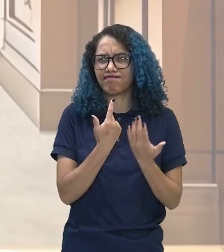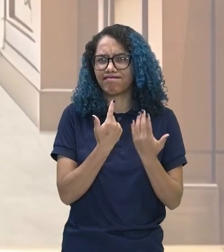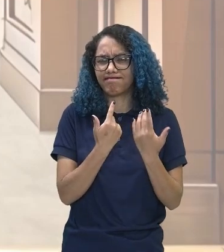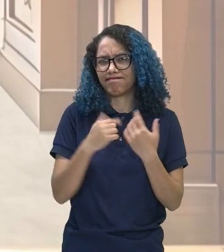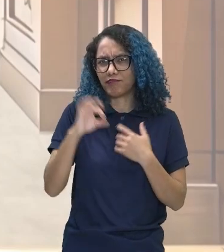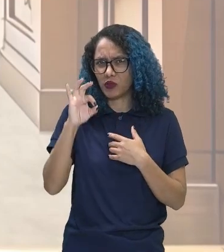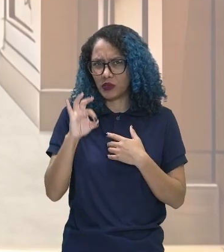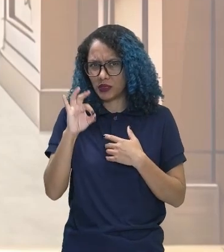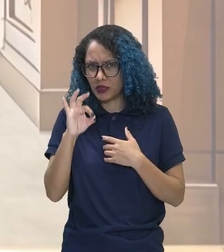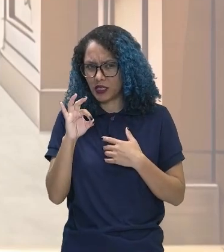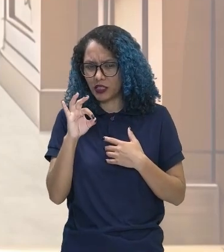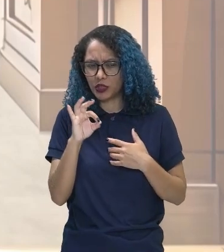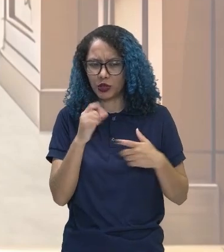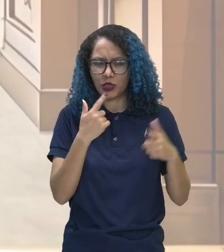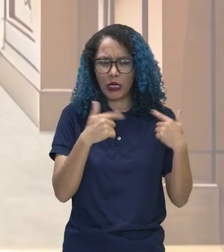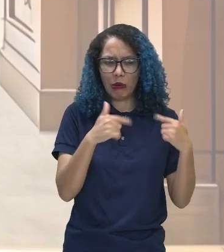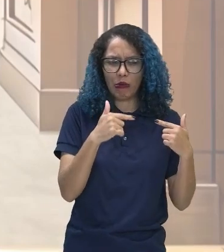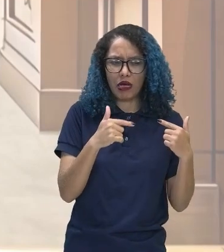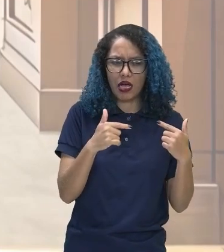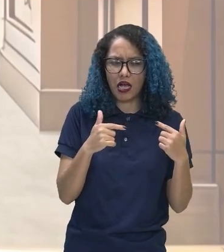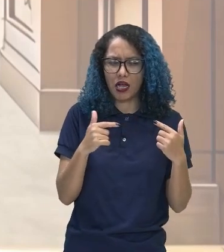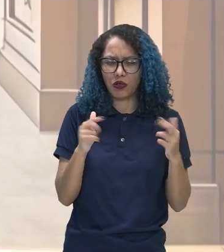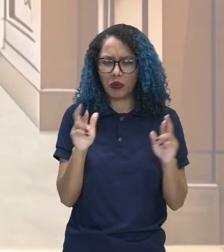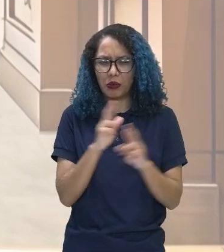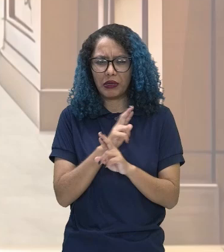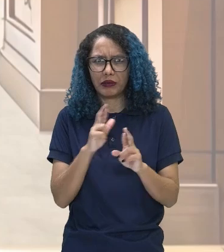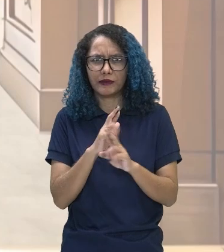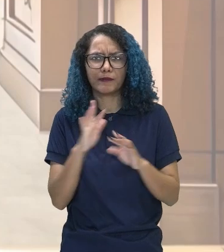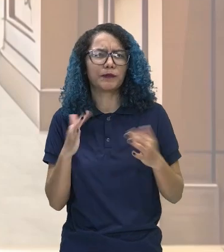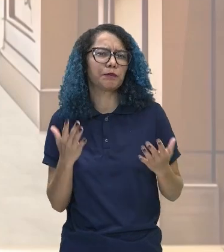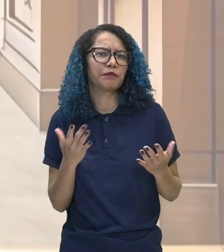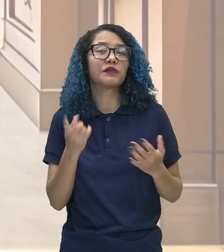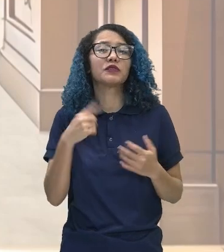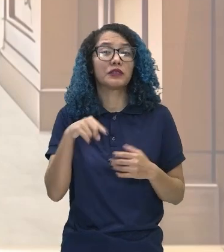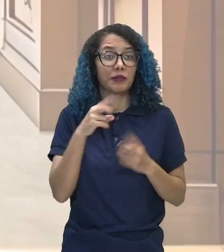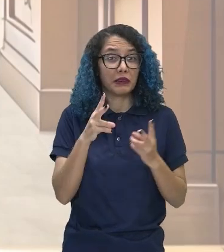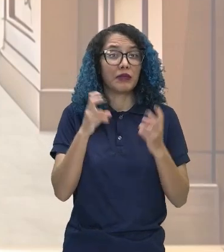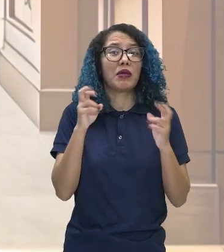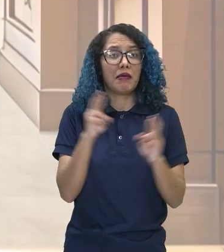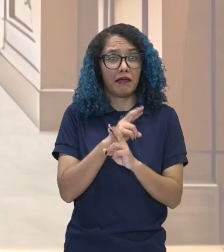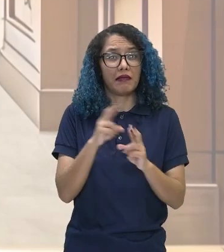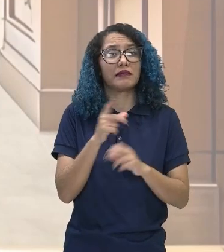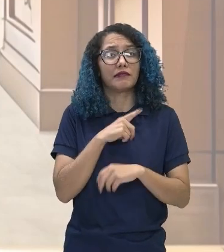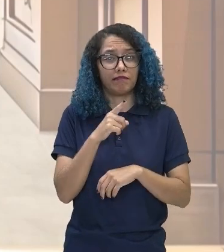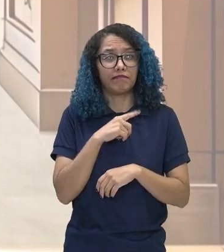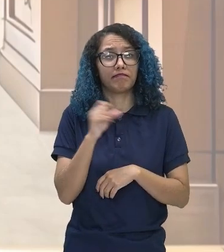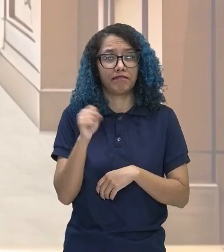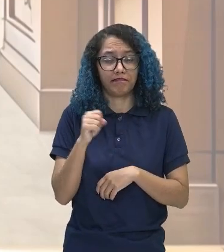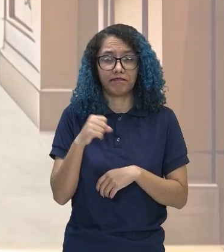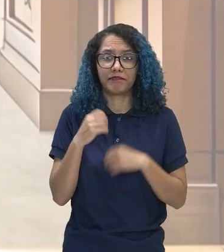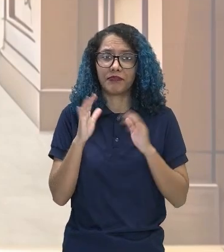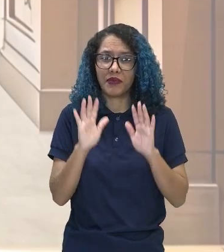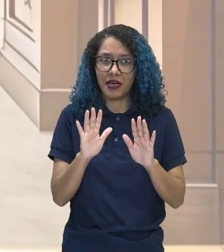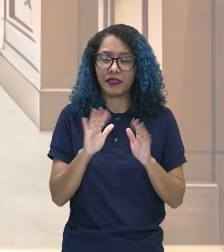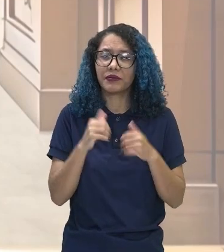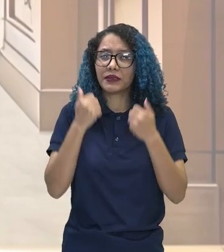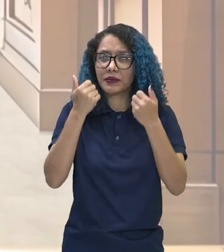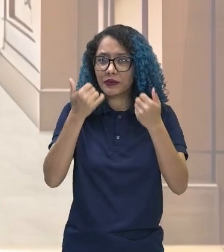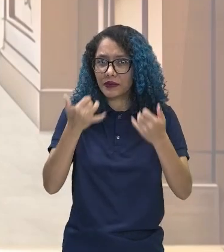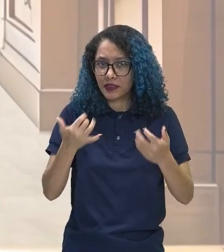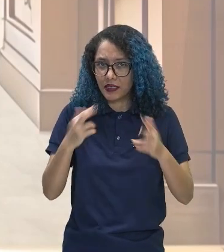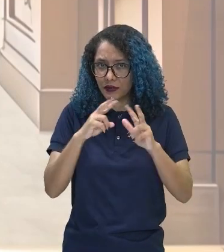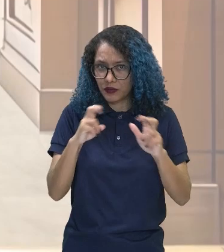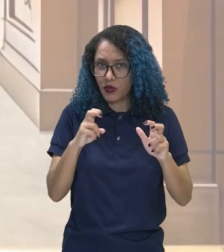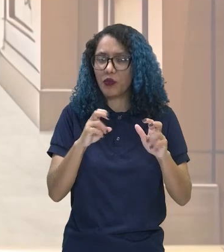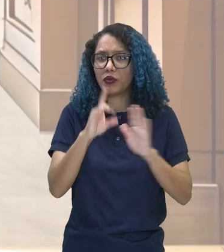porcentagem com direito trabalhista, hein? Ao longo da aula você vai perceber que tem tudo a ver, viu? Mas olha só, para falarmos aqui de direito